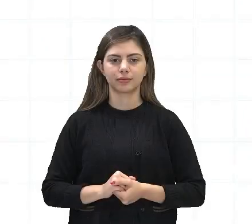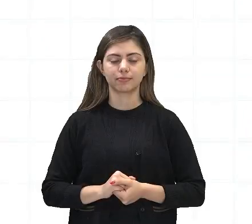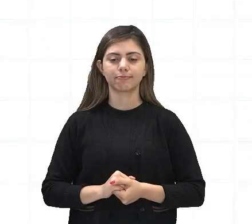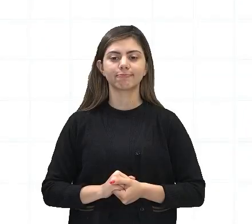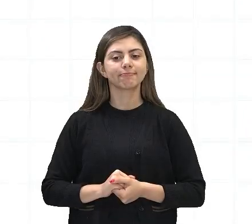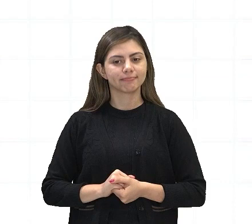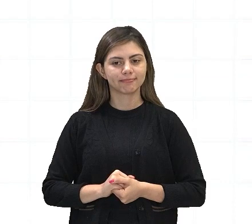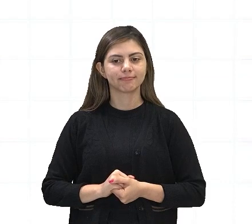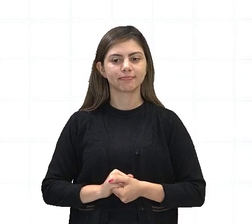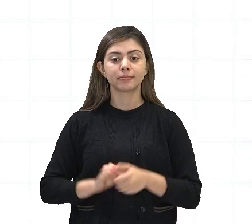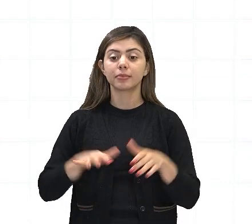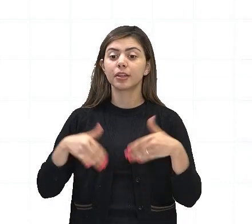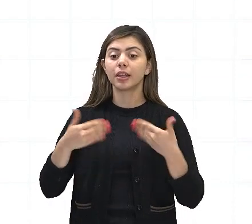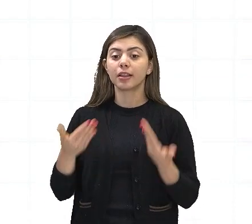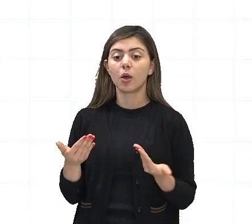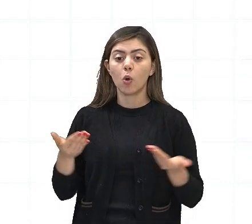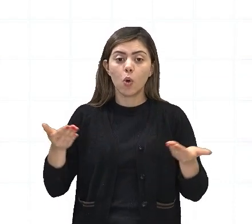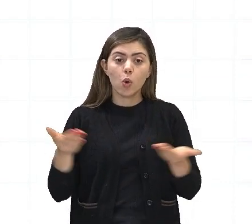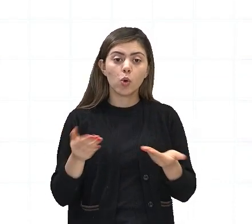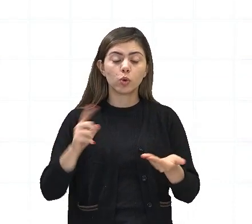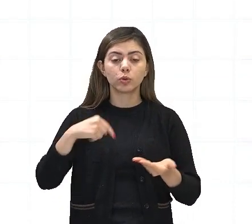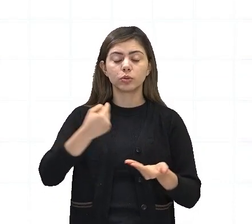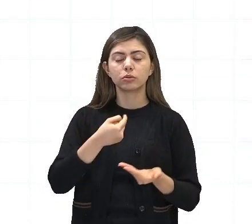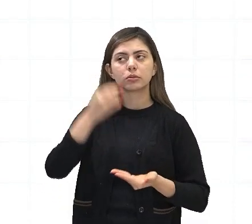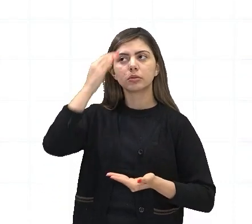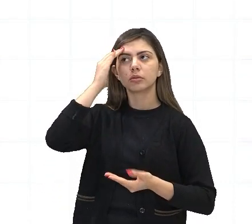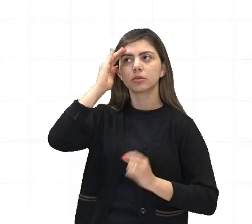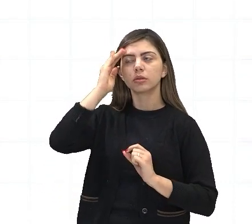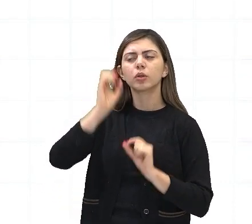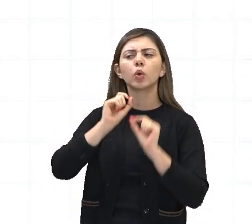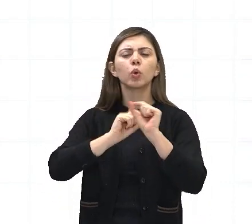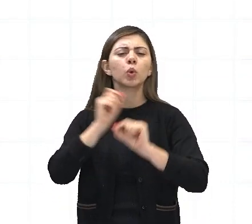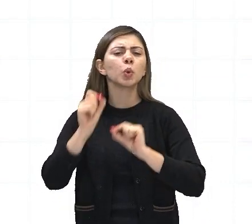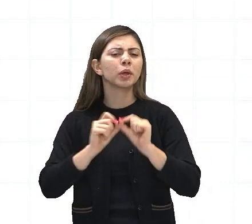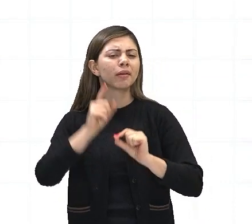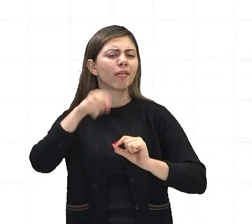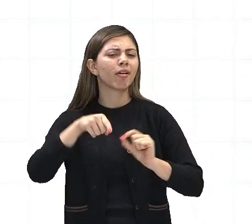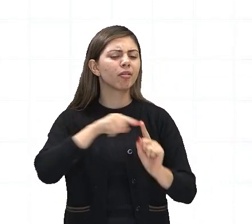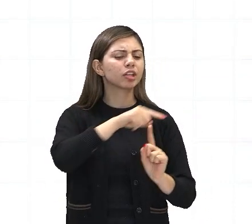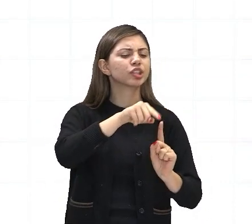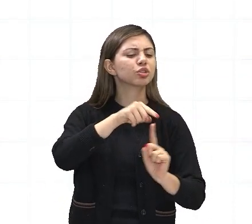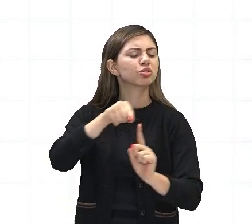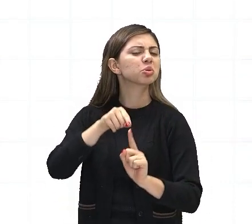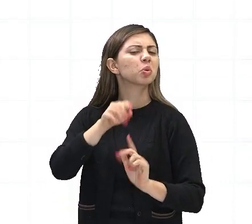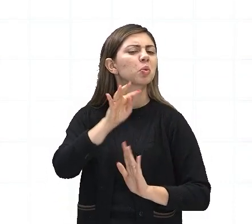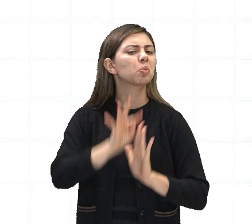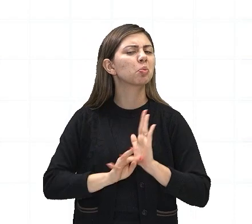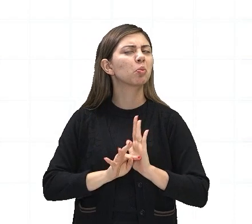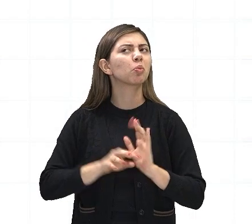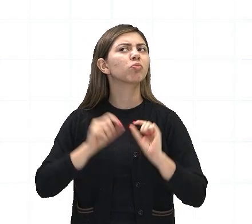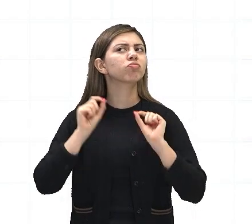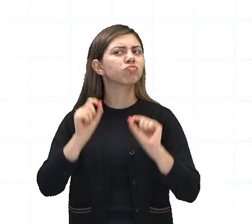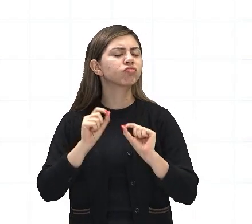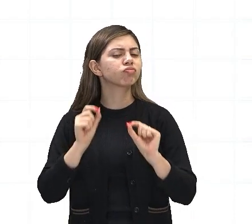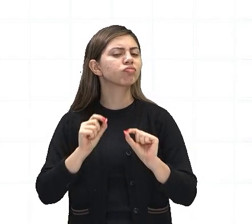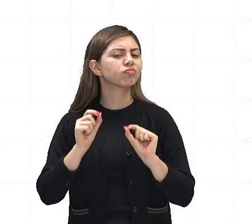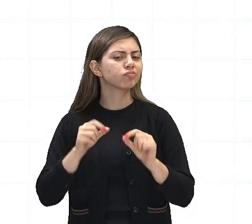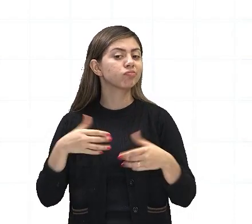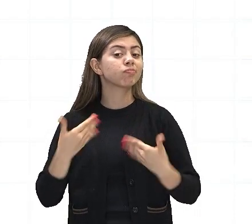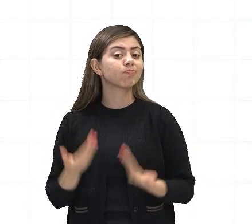Então, pessoal, hoje nós vamos entender o que é a tipologia textual